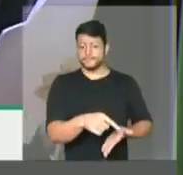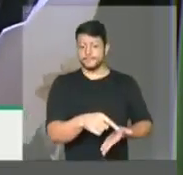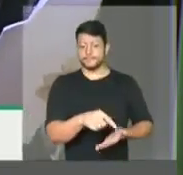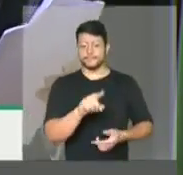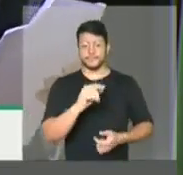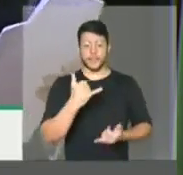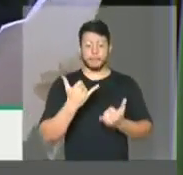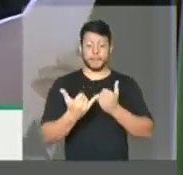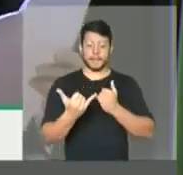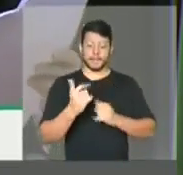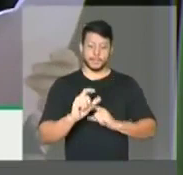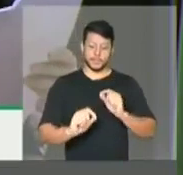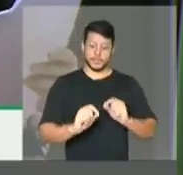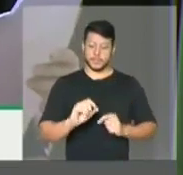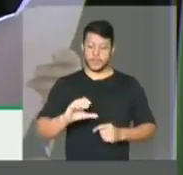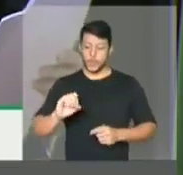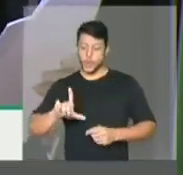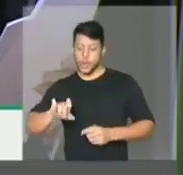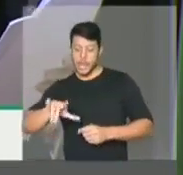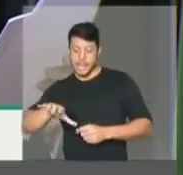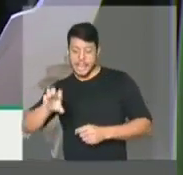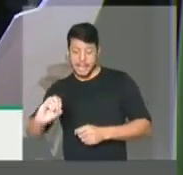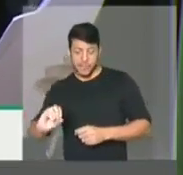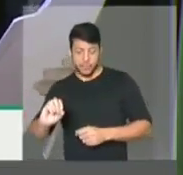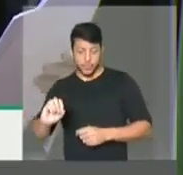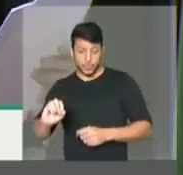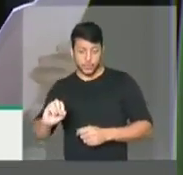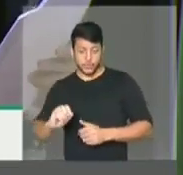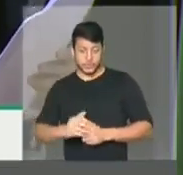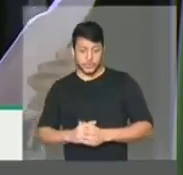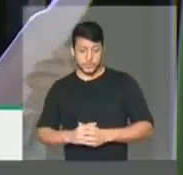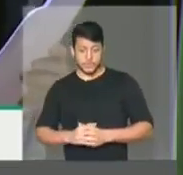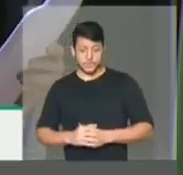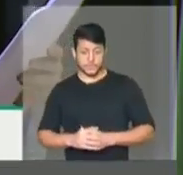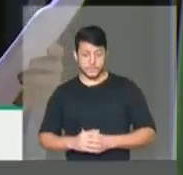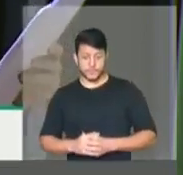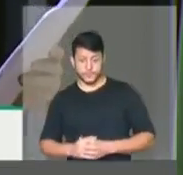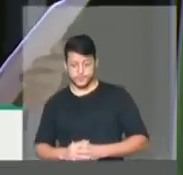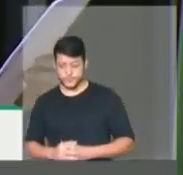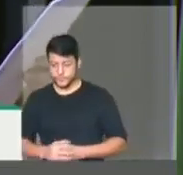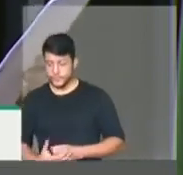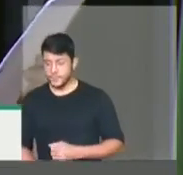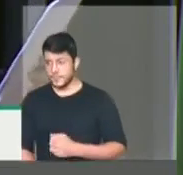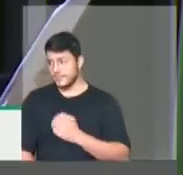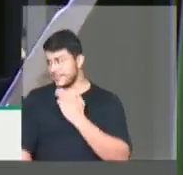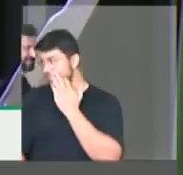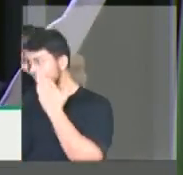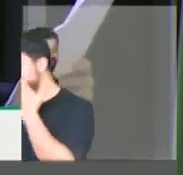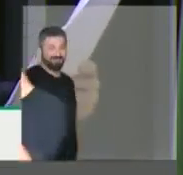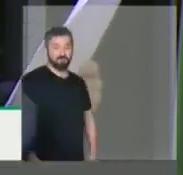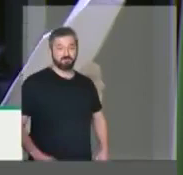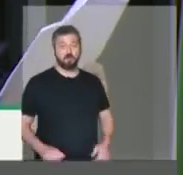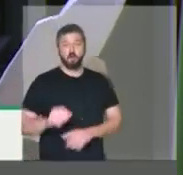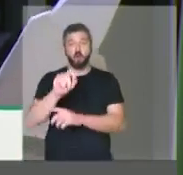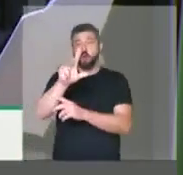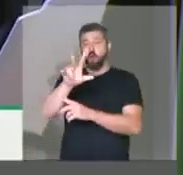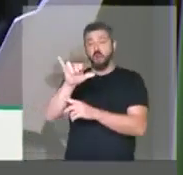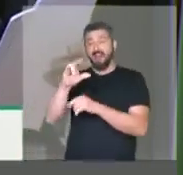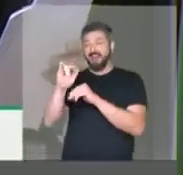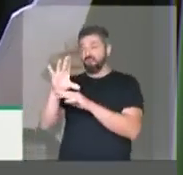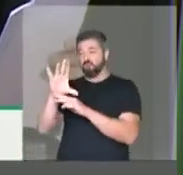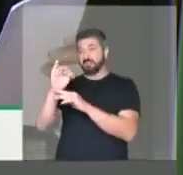a olavização esquizofrênica de um conservadorismo obtuso e o